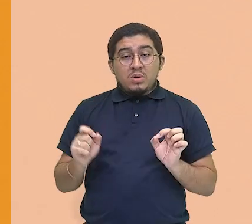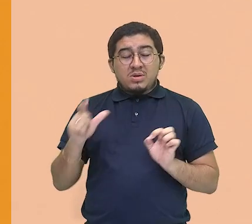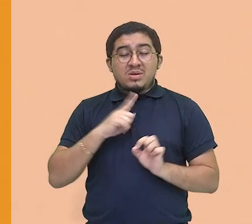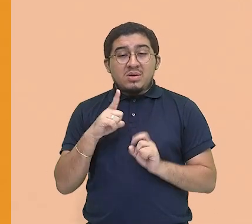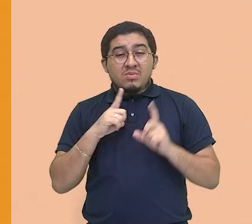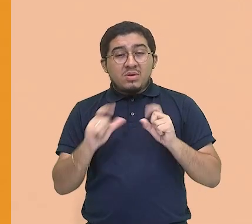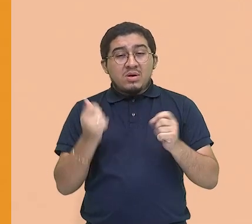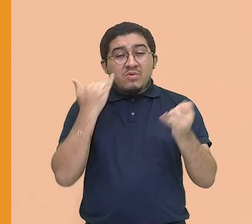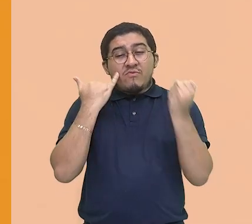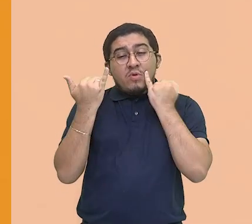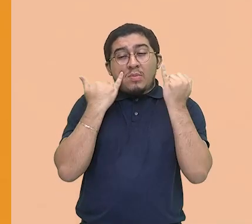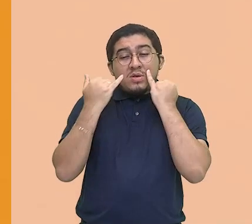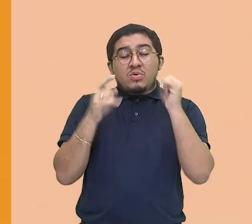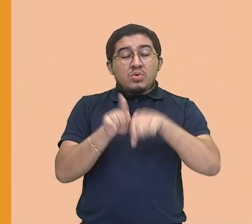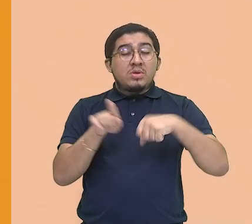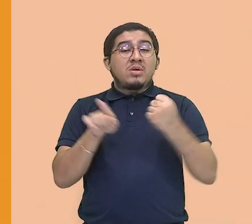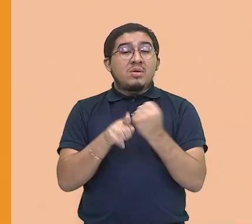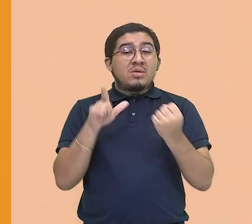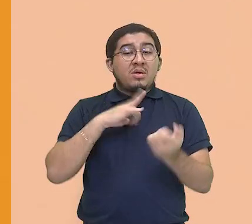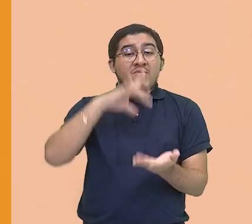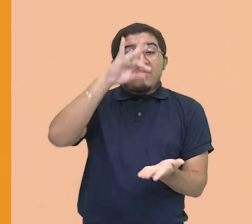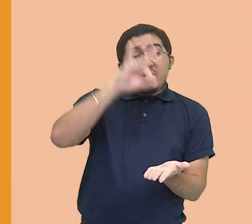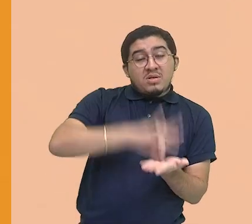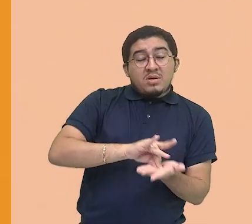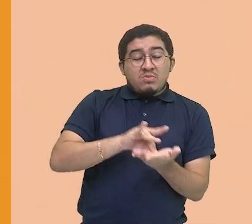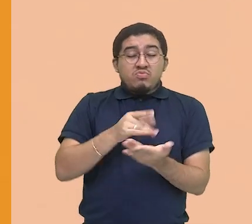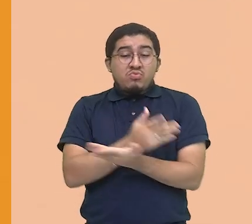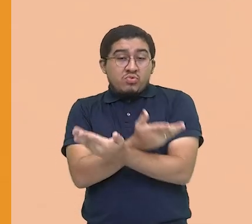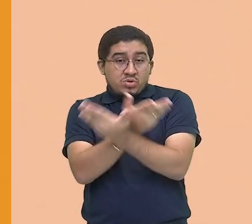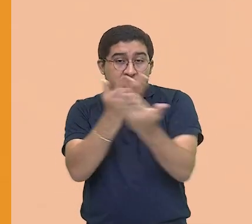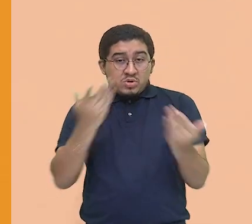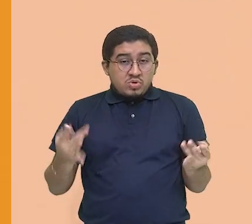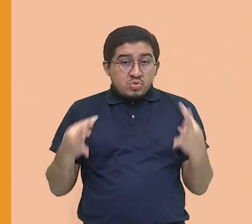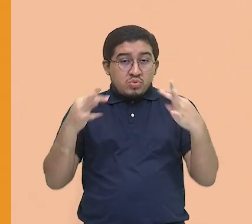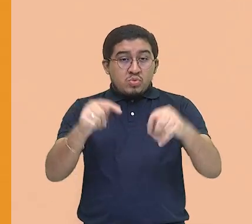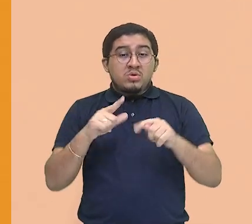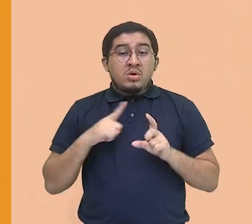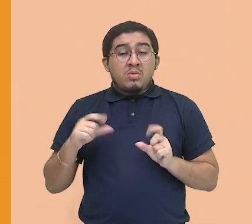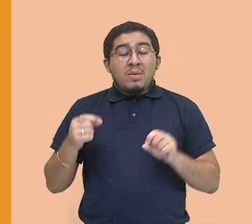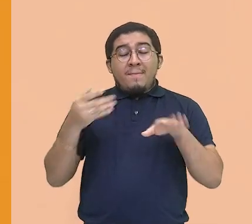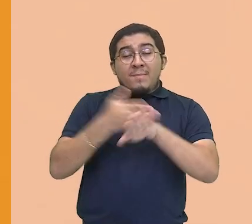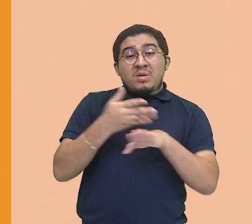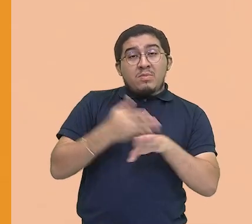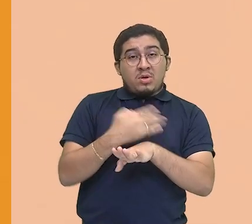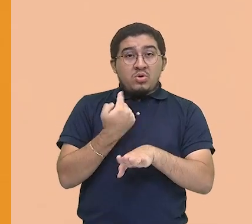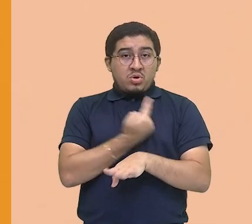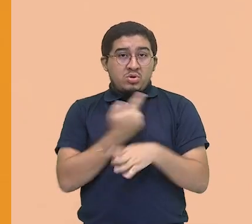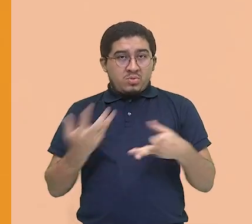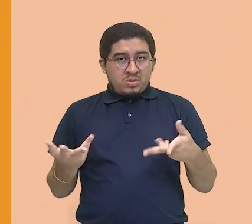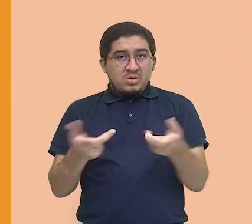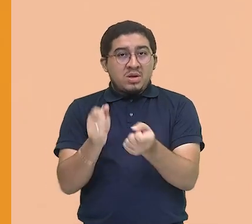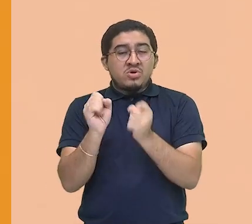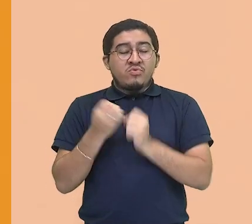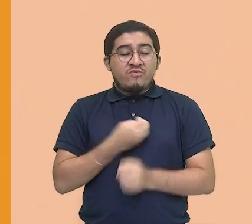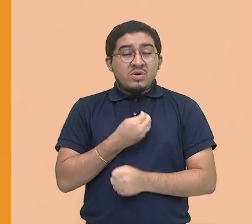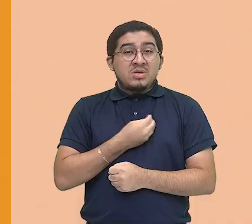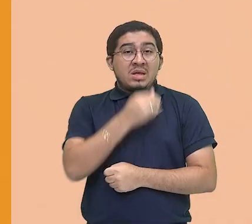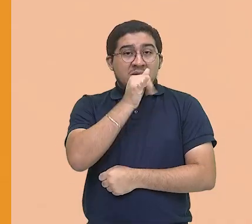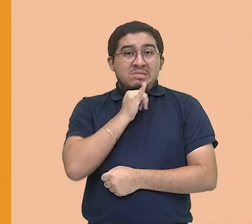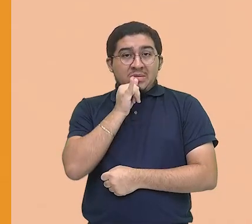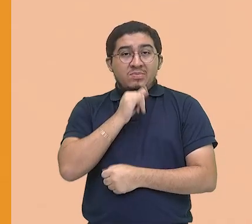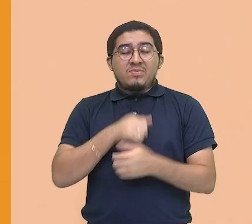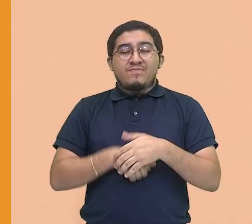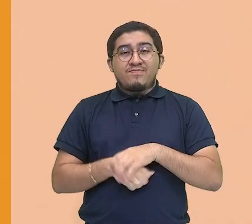os dados sociais sejam verdadeiros para compor índices para avaliar a nossa qualidade de vida, por